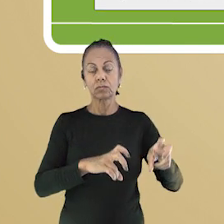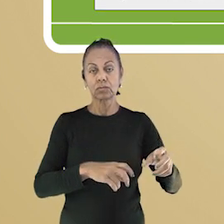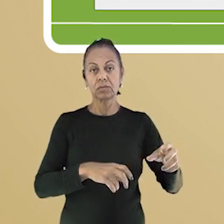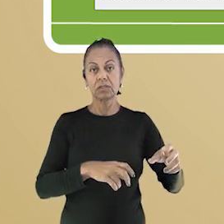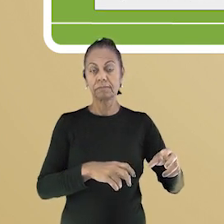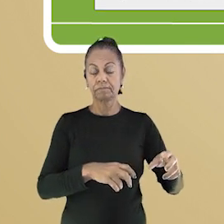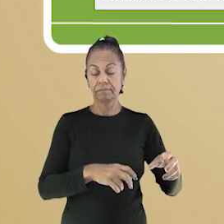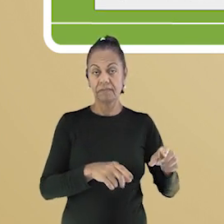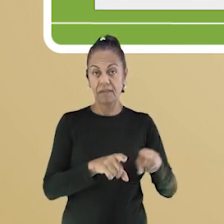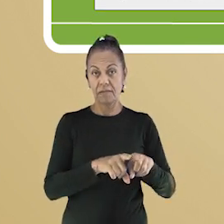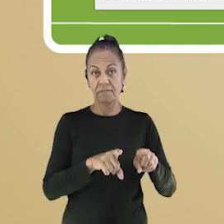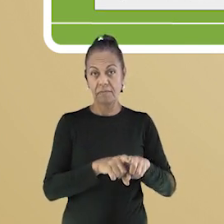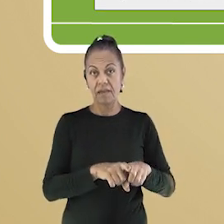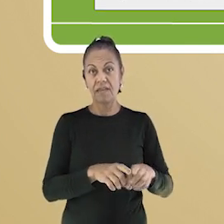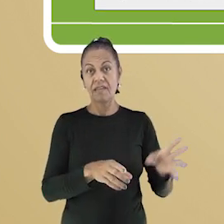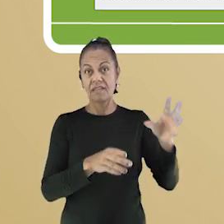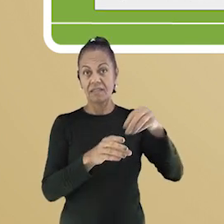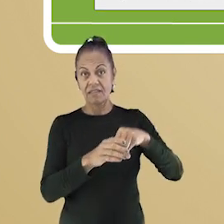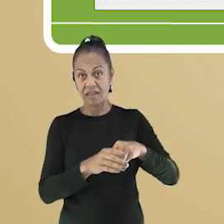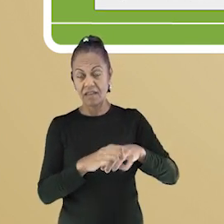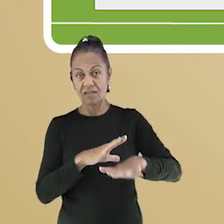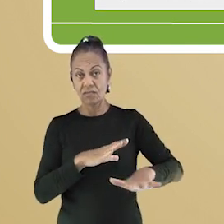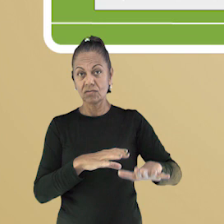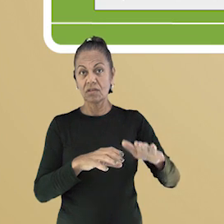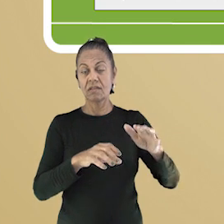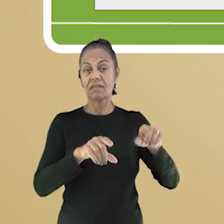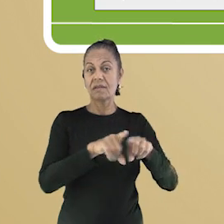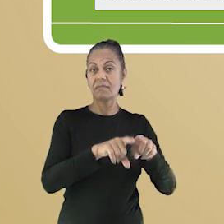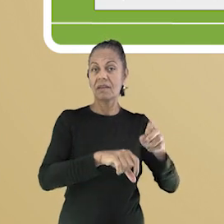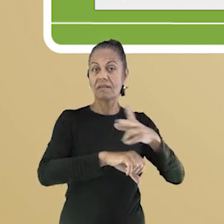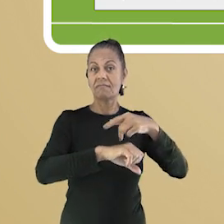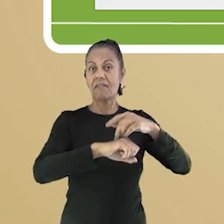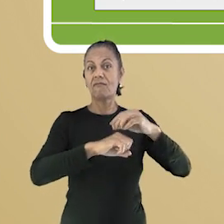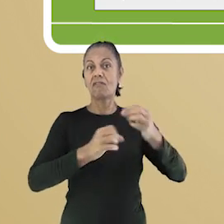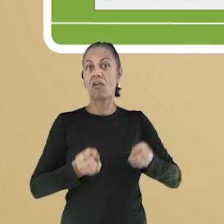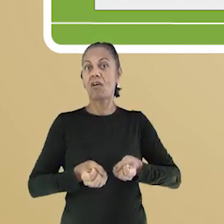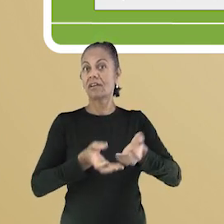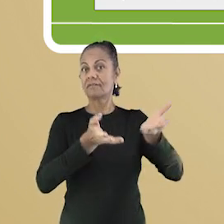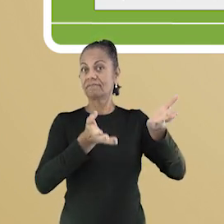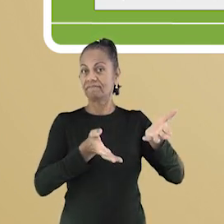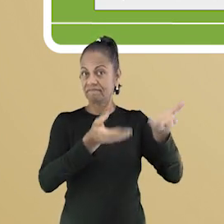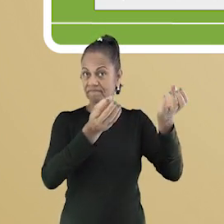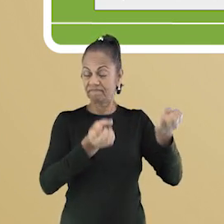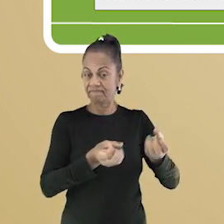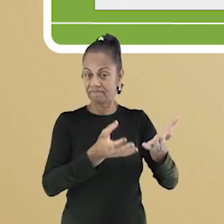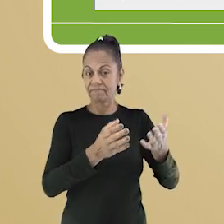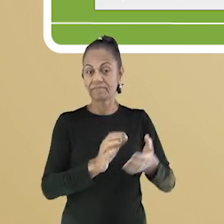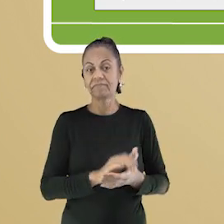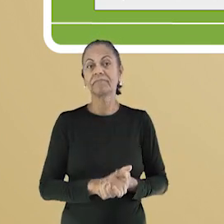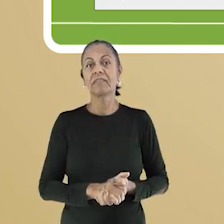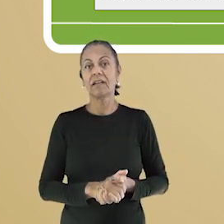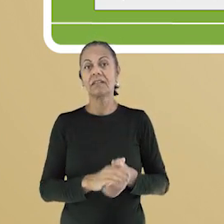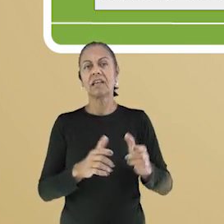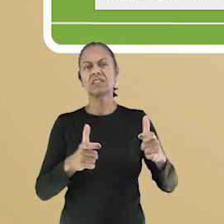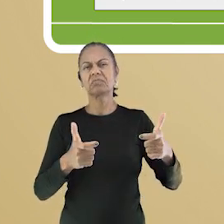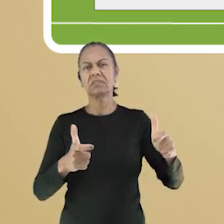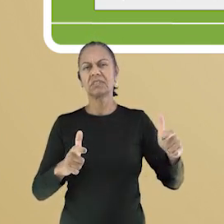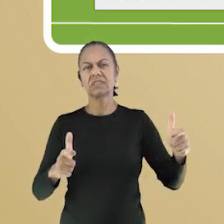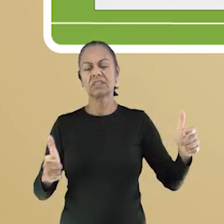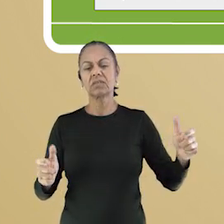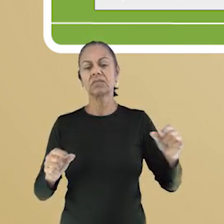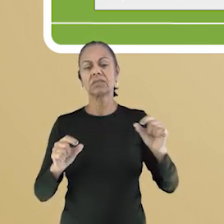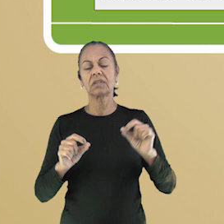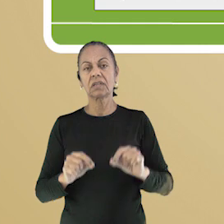A gente aprendeu também que as principais causas do desmatamento são as economias em expansão. Agricultura, pecuária,